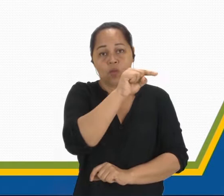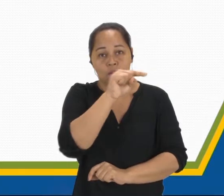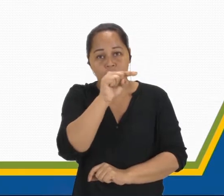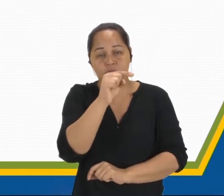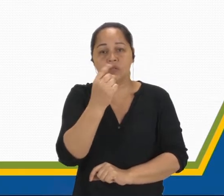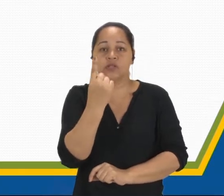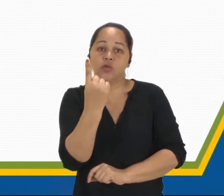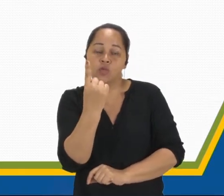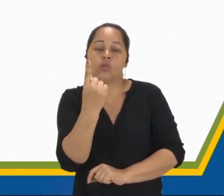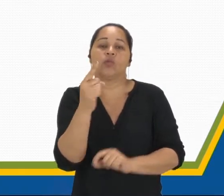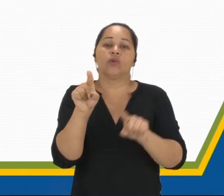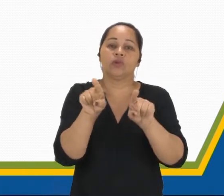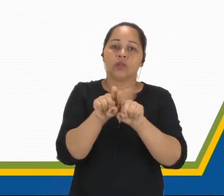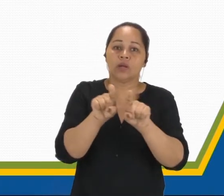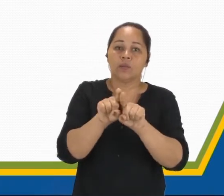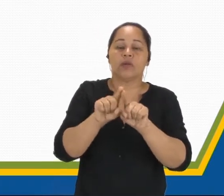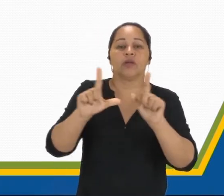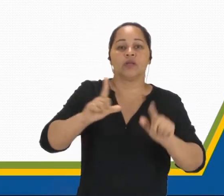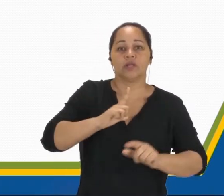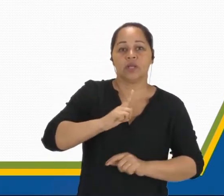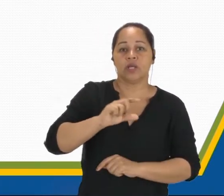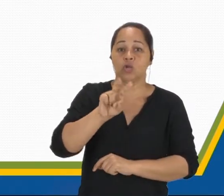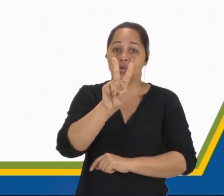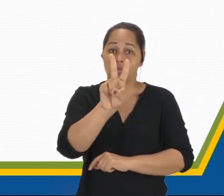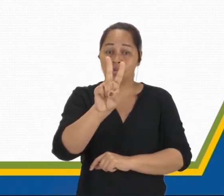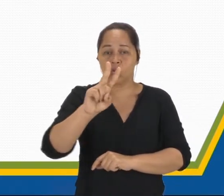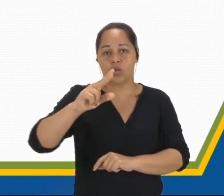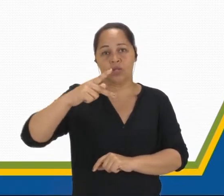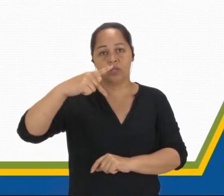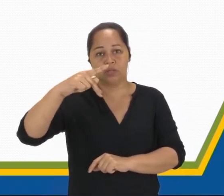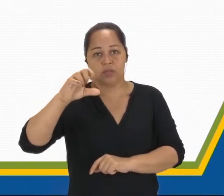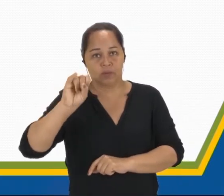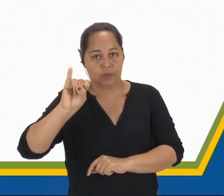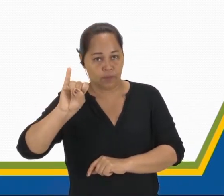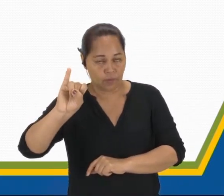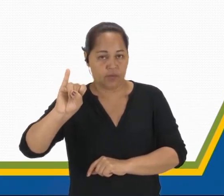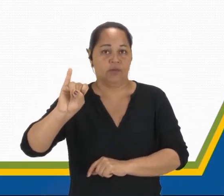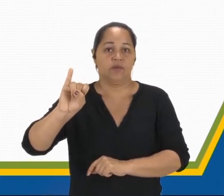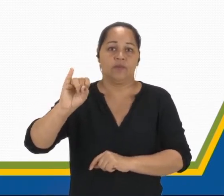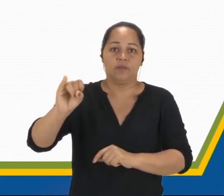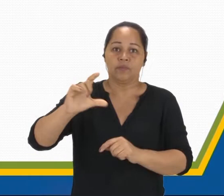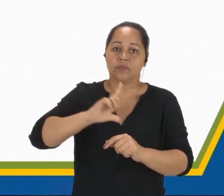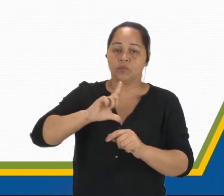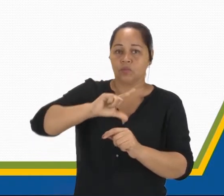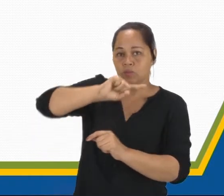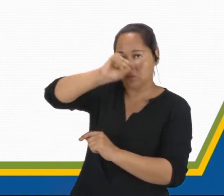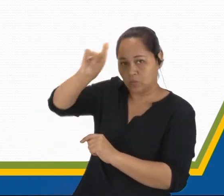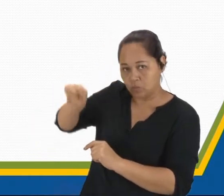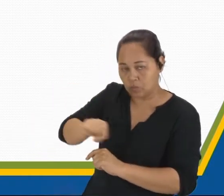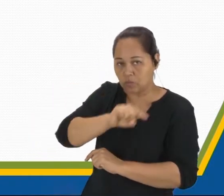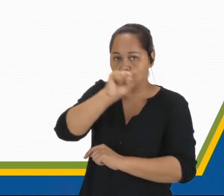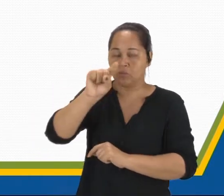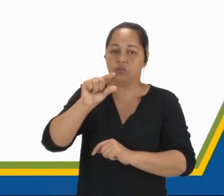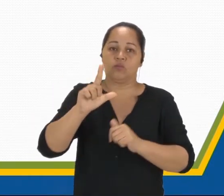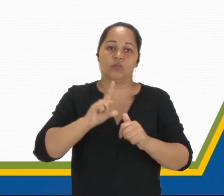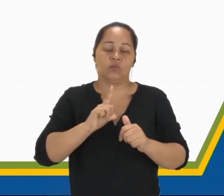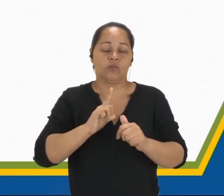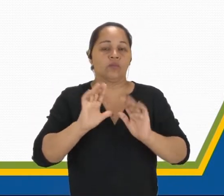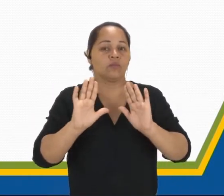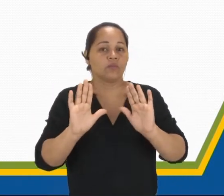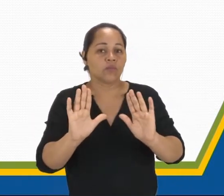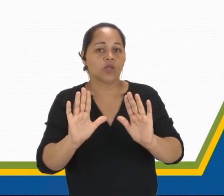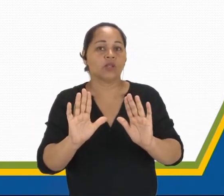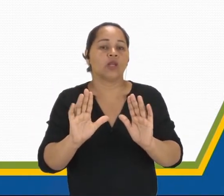Ela é periódica, do período de 2π, ou seja, o comportamento da função é de uma volta no ciclo trigonométrico, tá? Ela